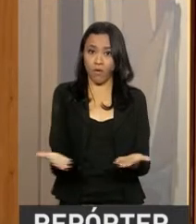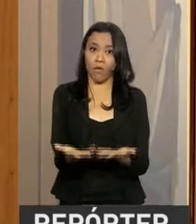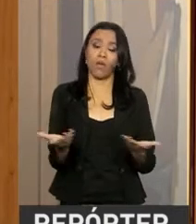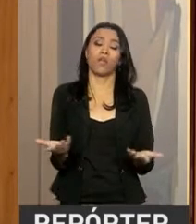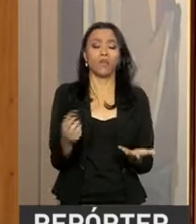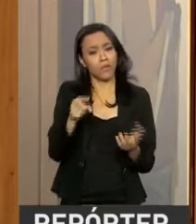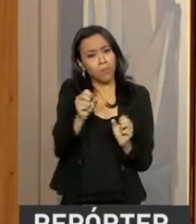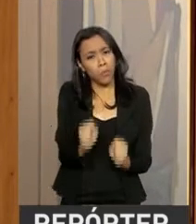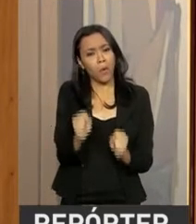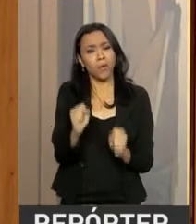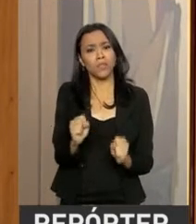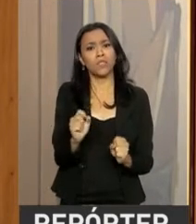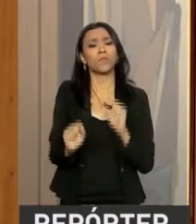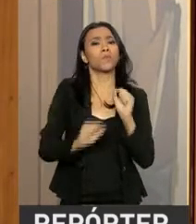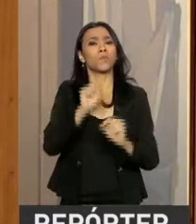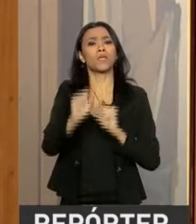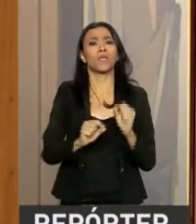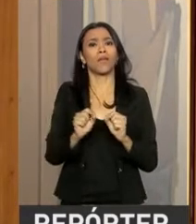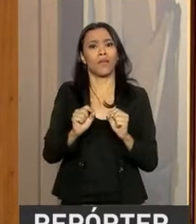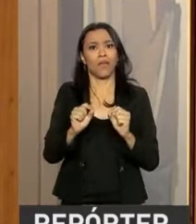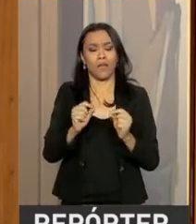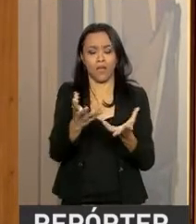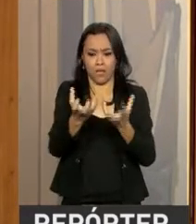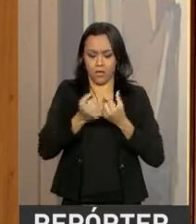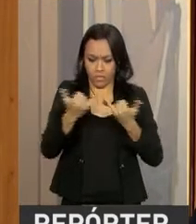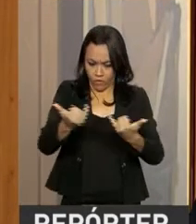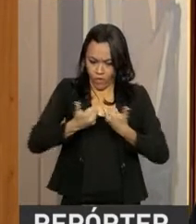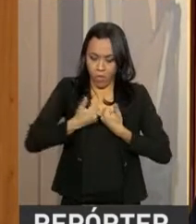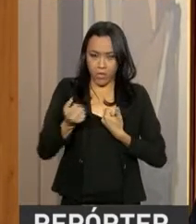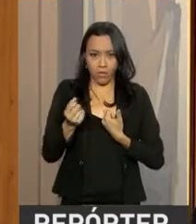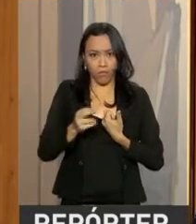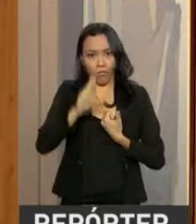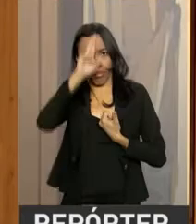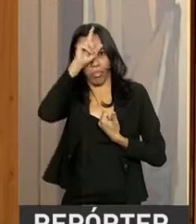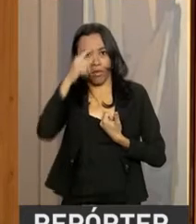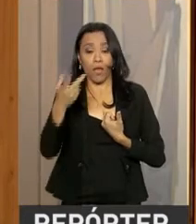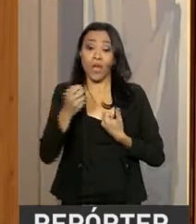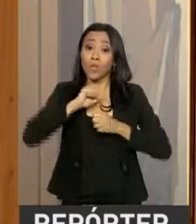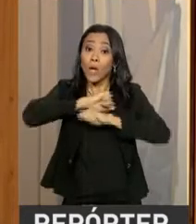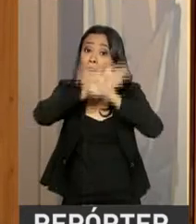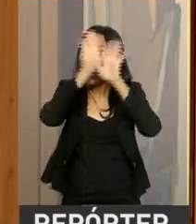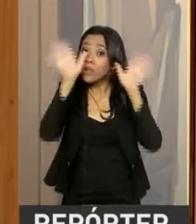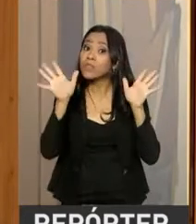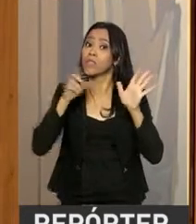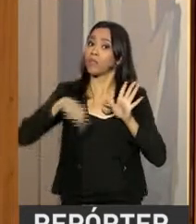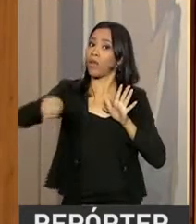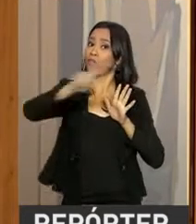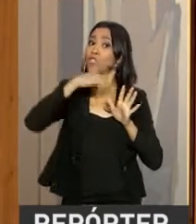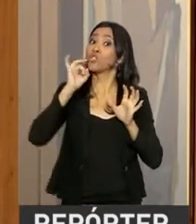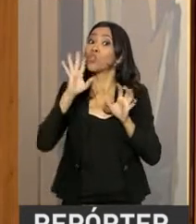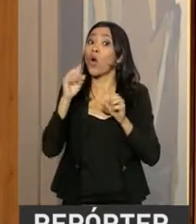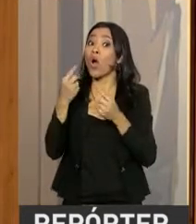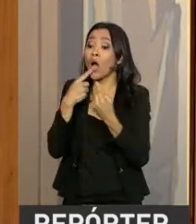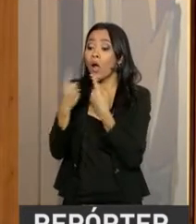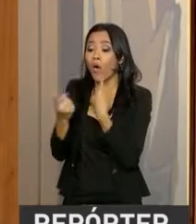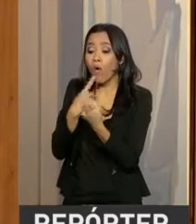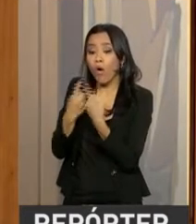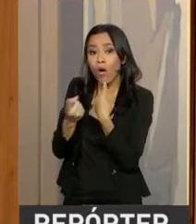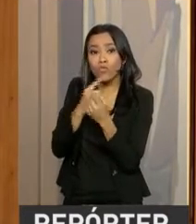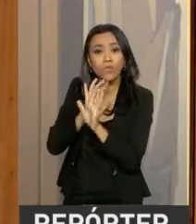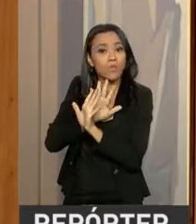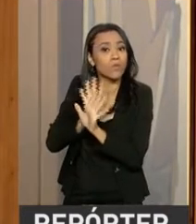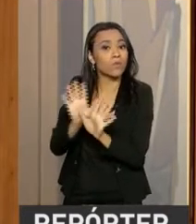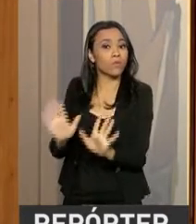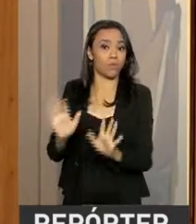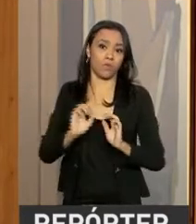que pode eventualmente receber esse noticiário eu deixo claríssimo para você essa matéria foi apenas discutida e nada mais